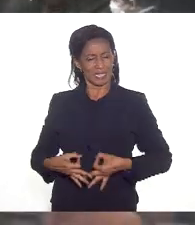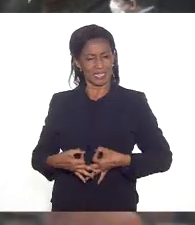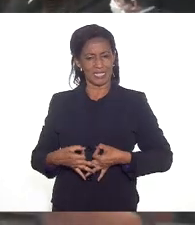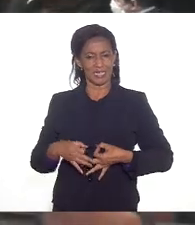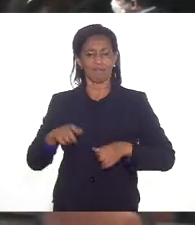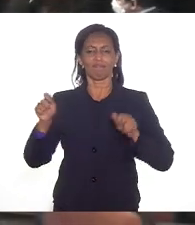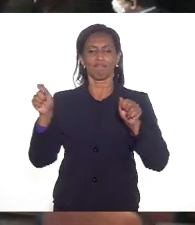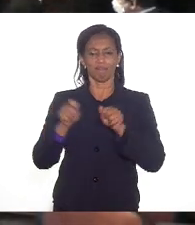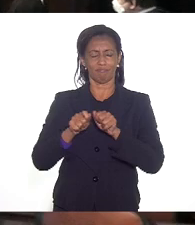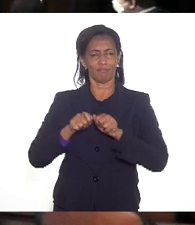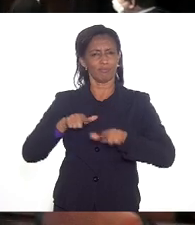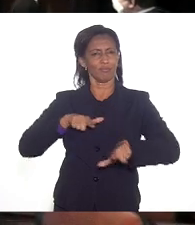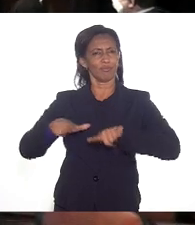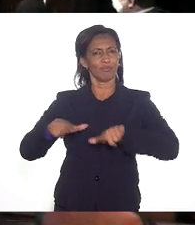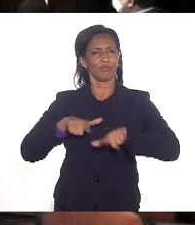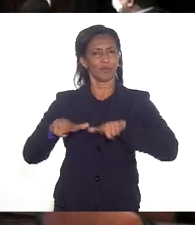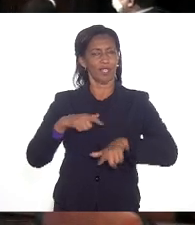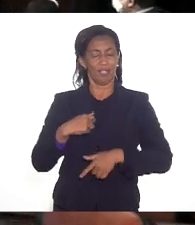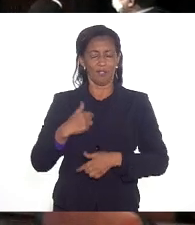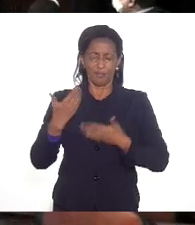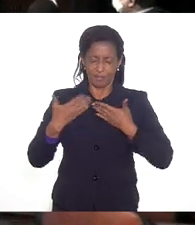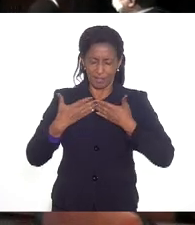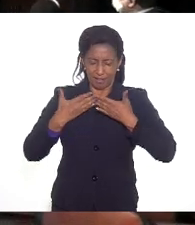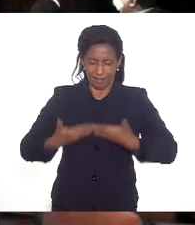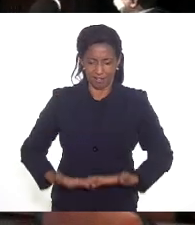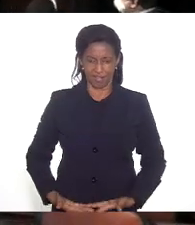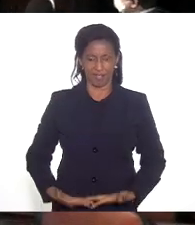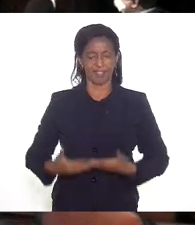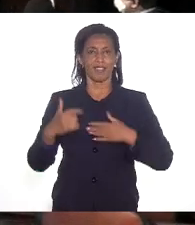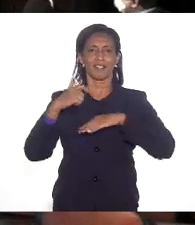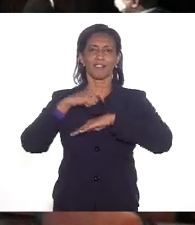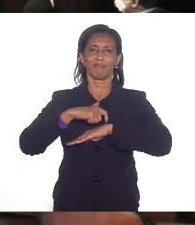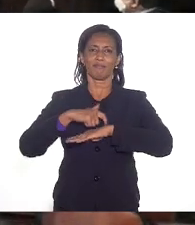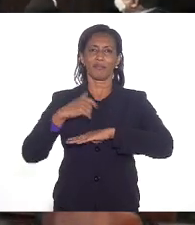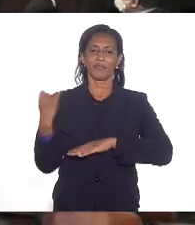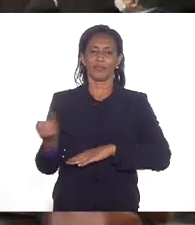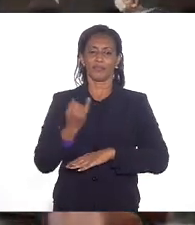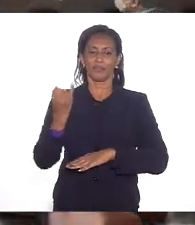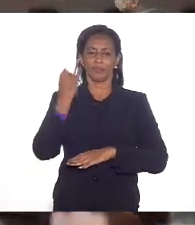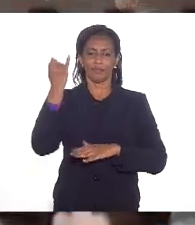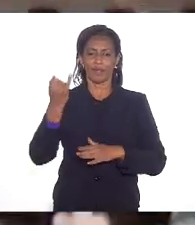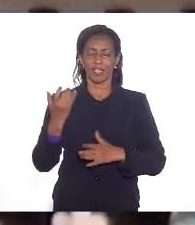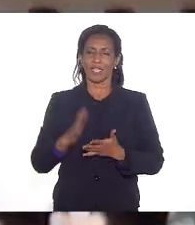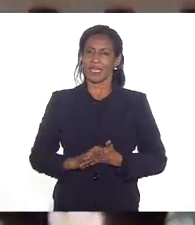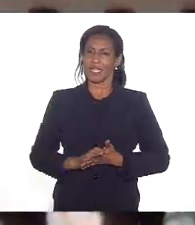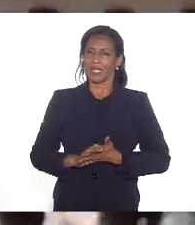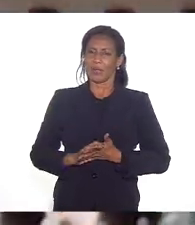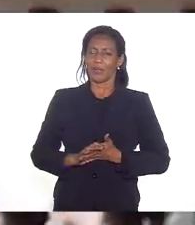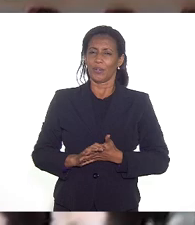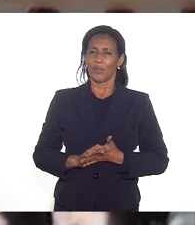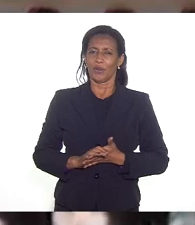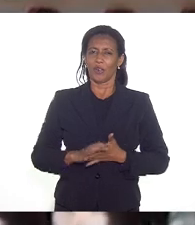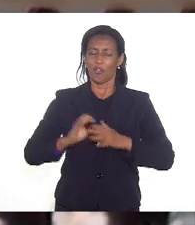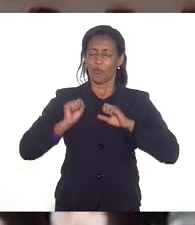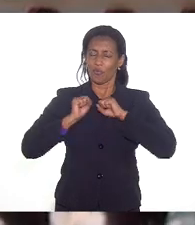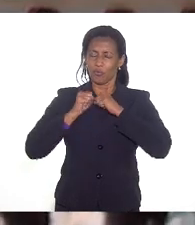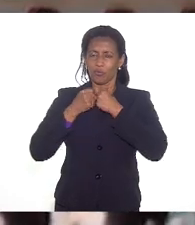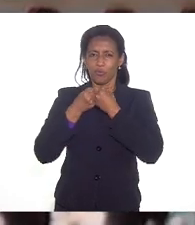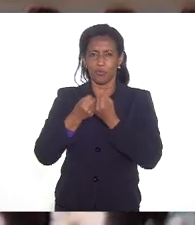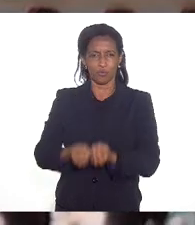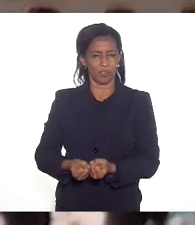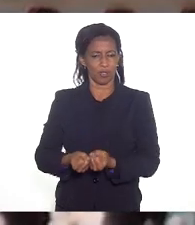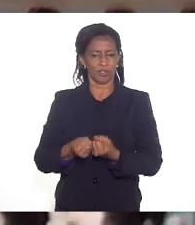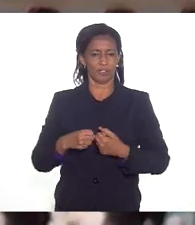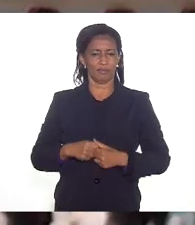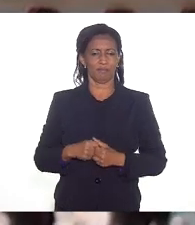cumprimos o nosso dever fica aqui esse momento importante simbólico forte